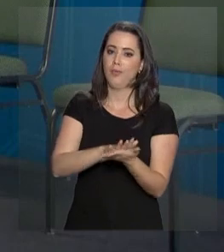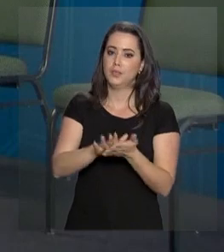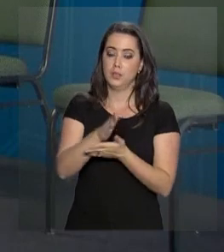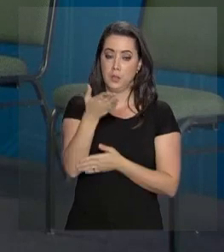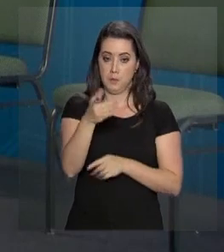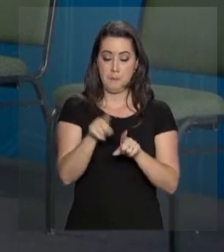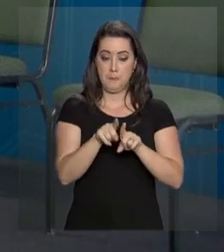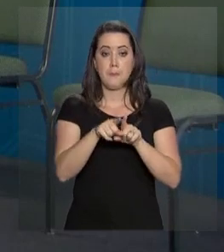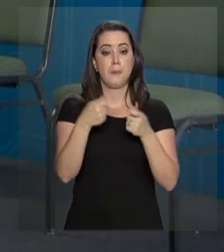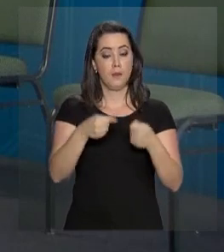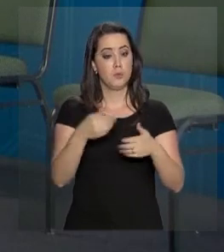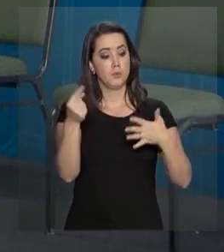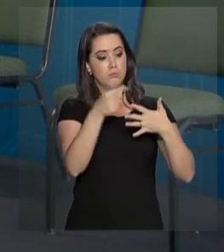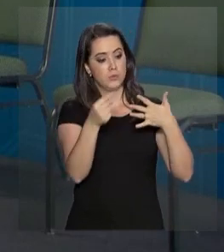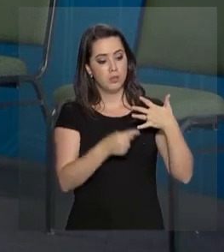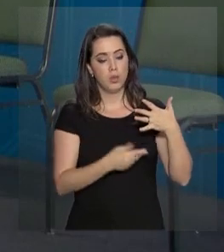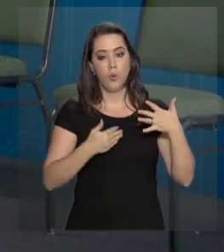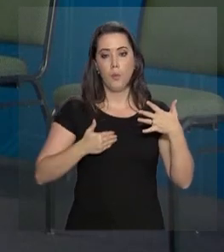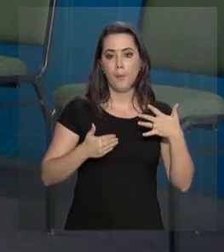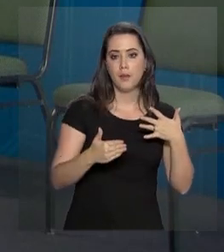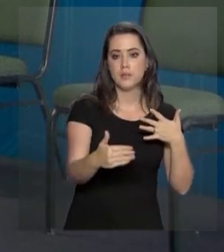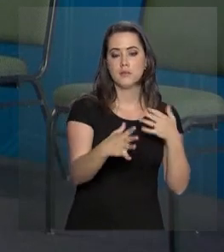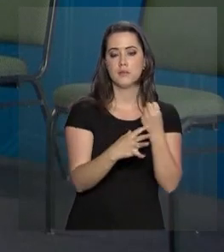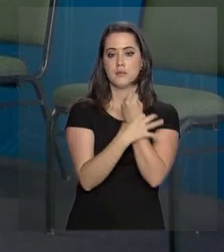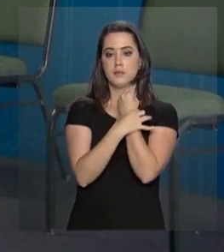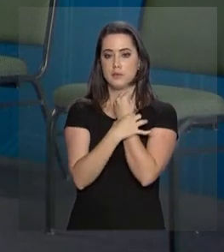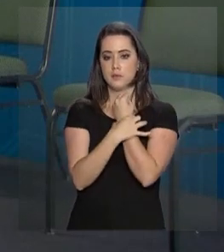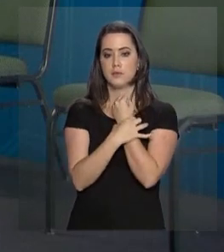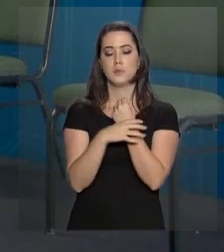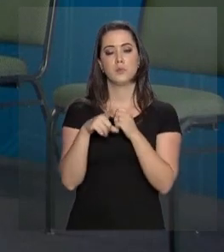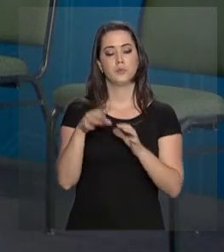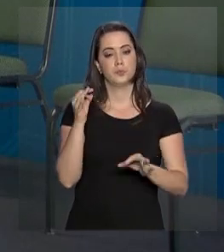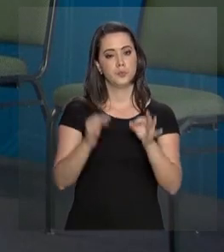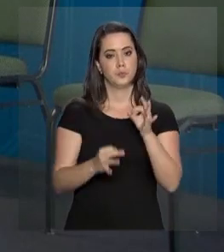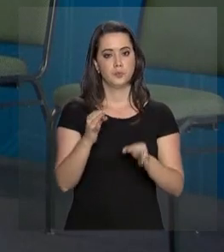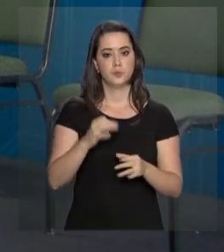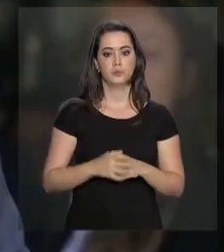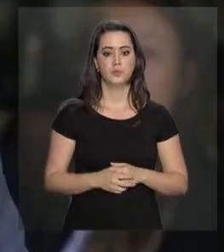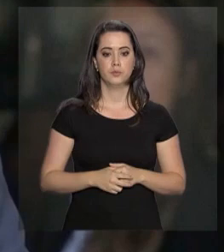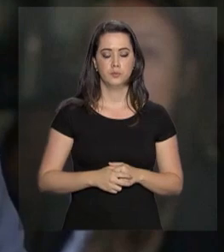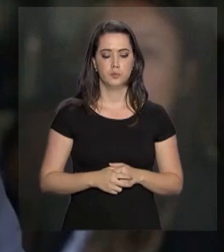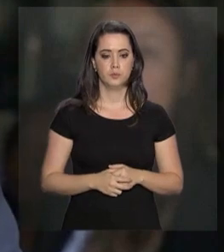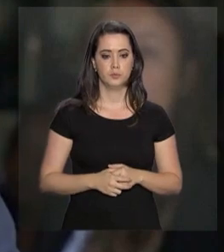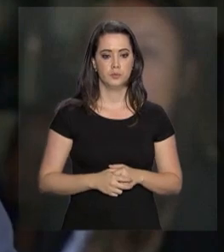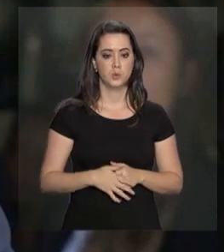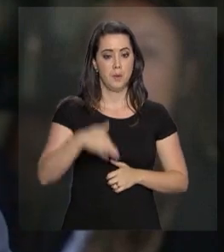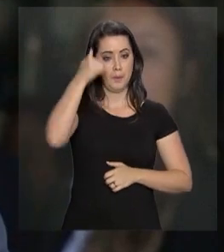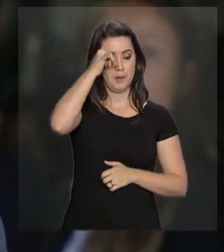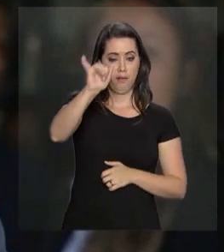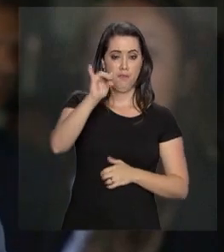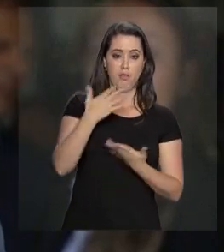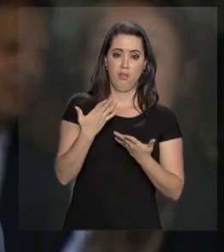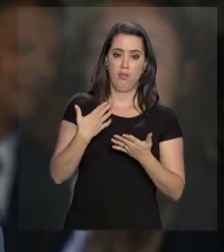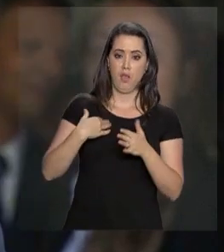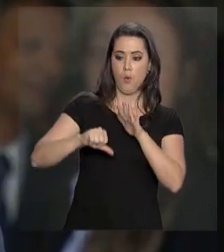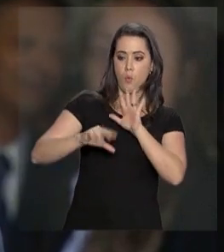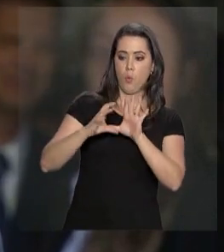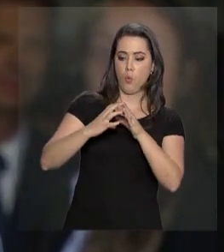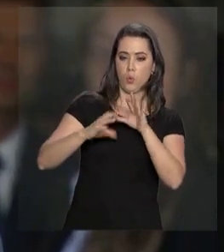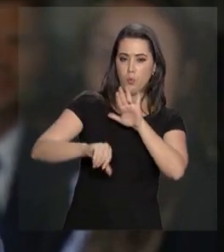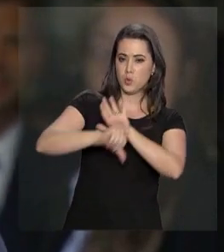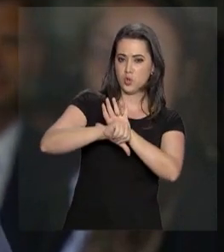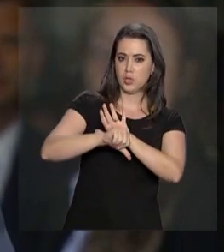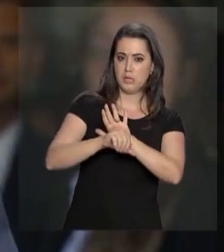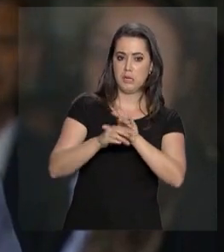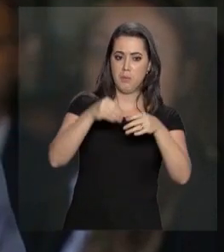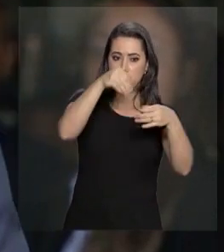pretende implementar no comando da segurança pública e da justiça. Para combater a atuação de criminosos a partir